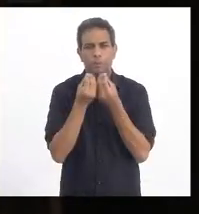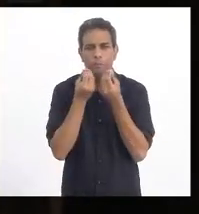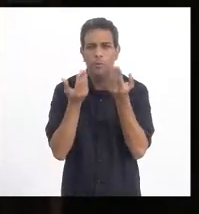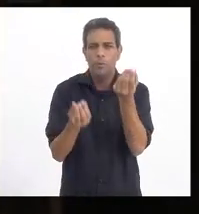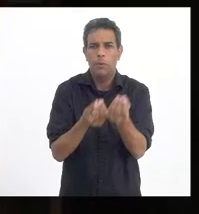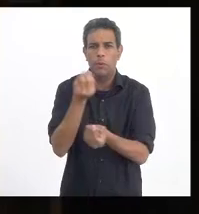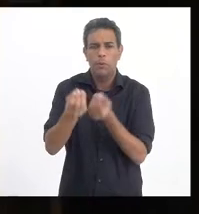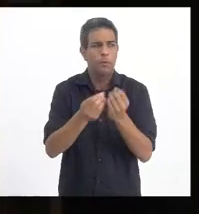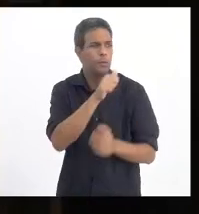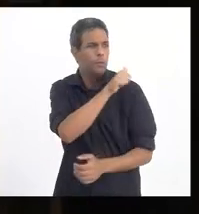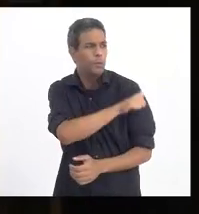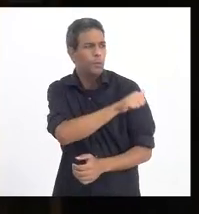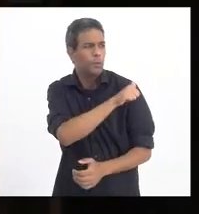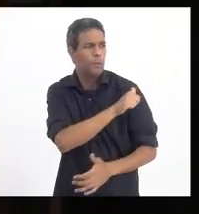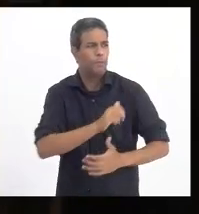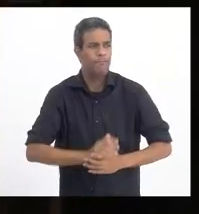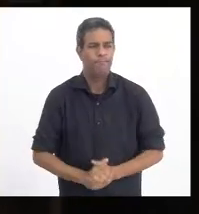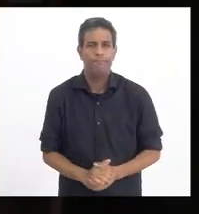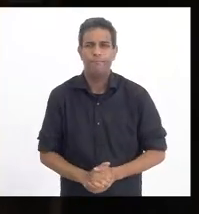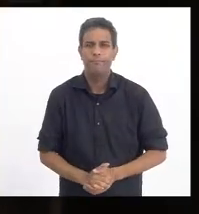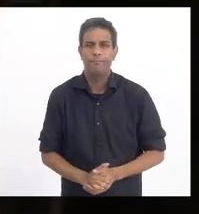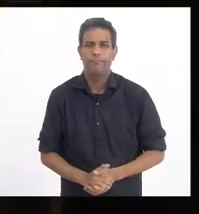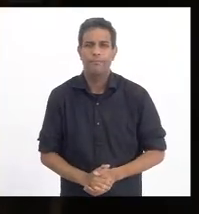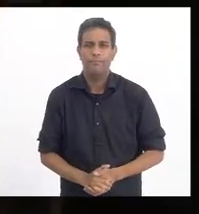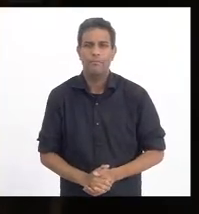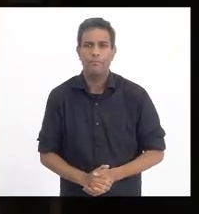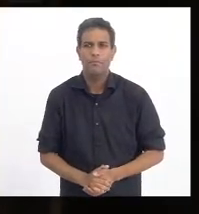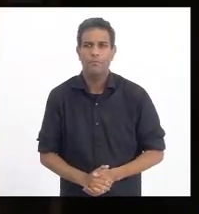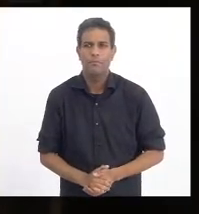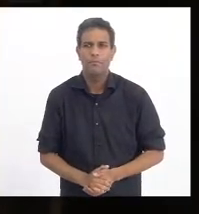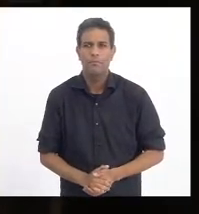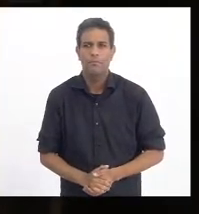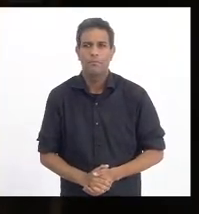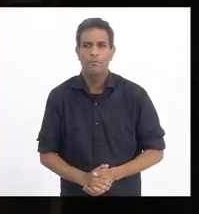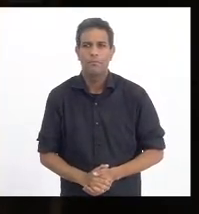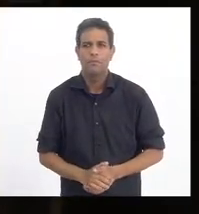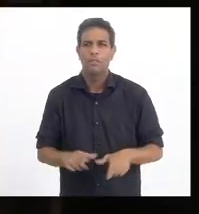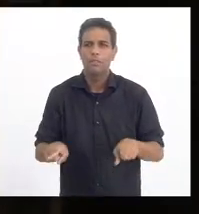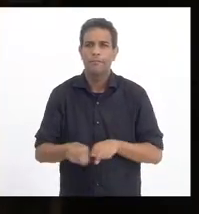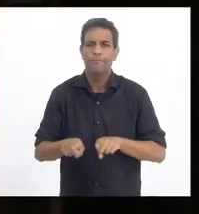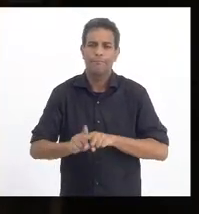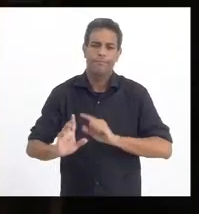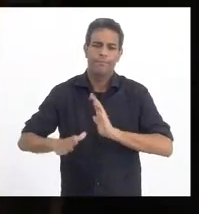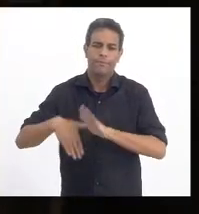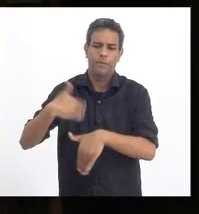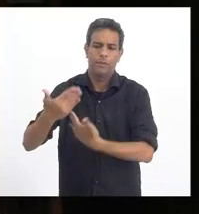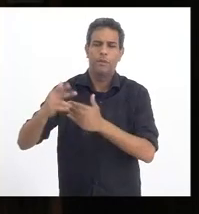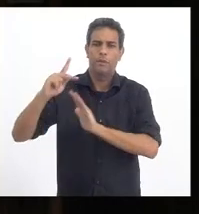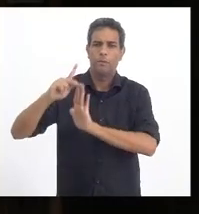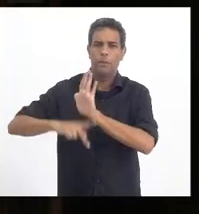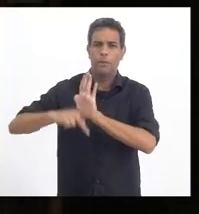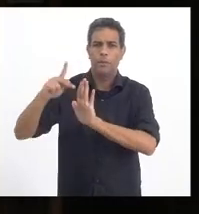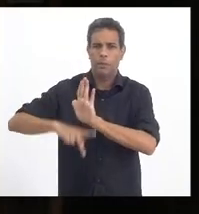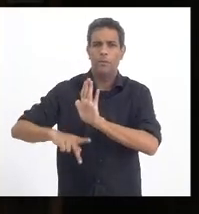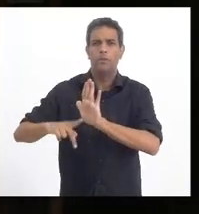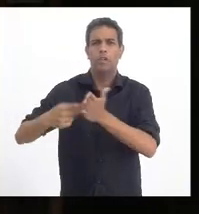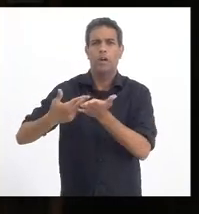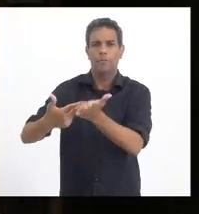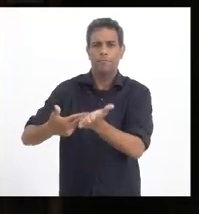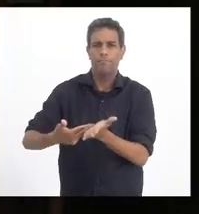no caso de insuficiência é e continua o projeto simplesmente é